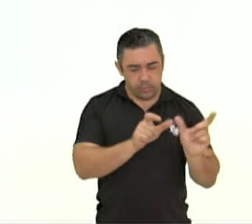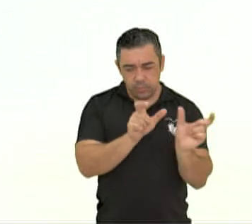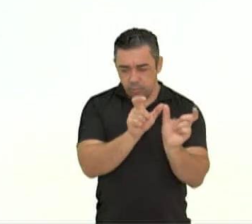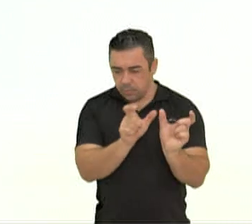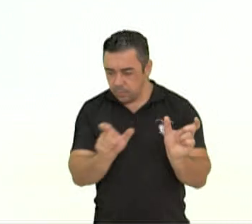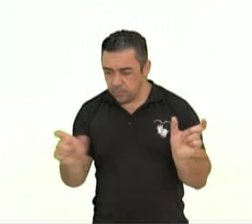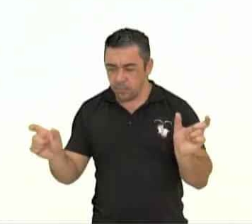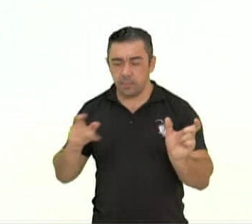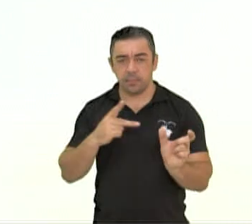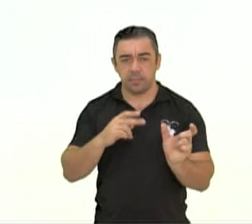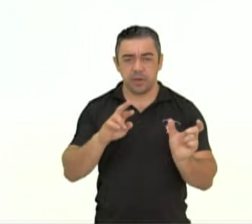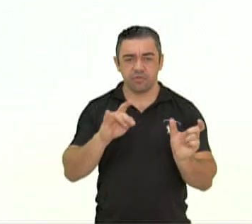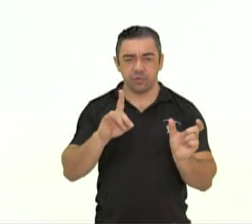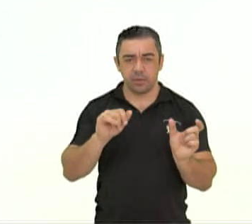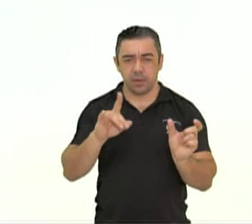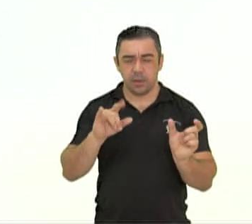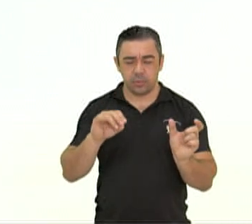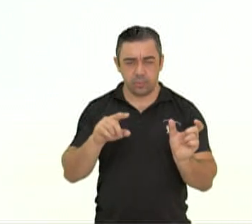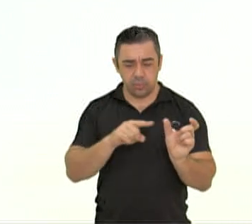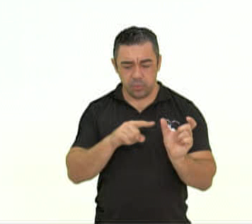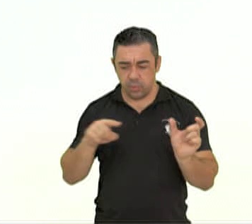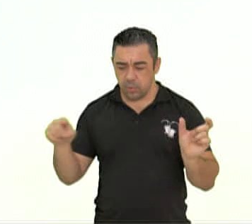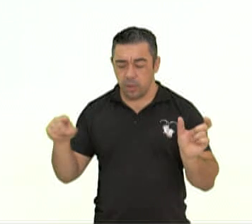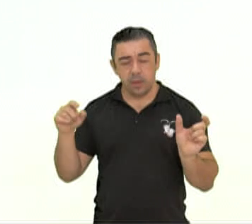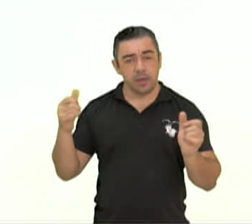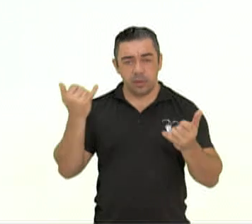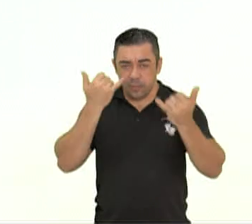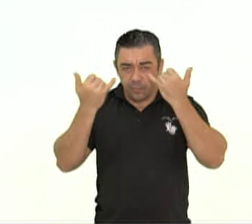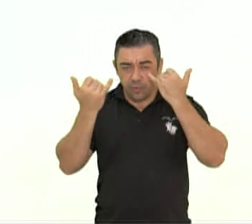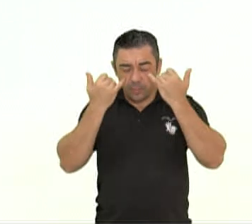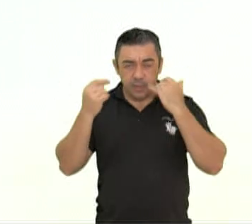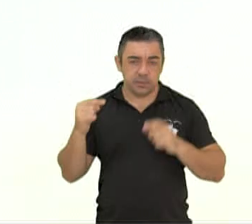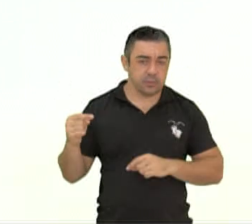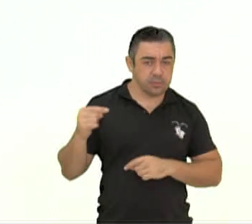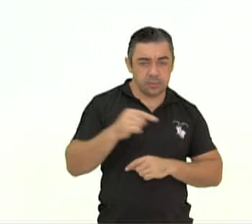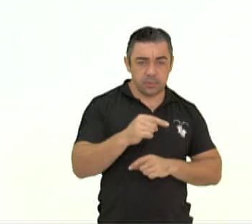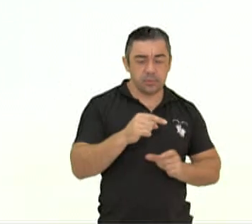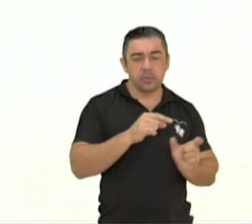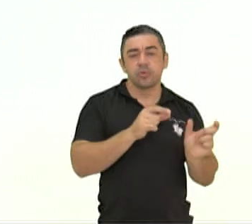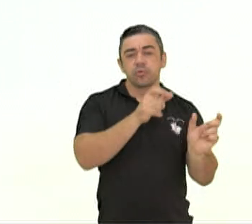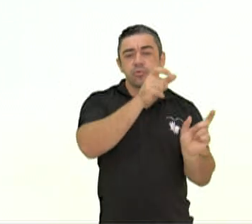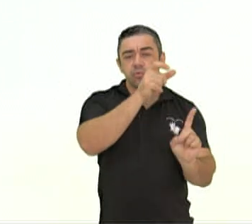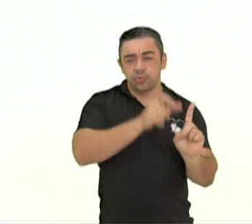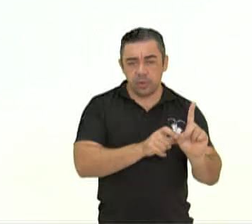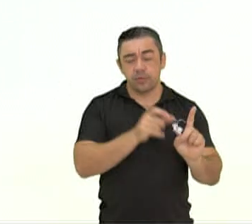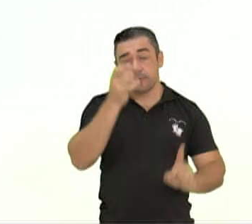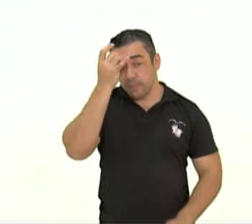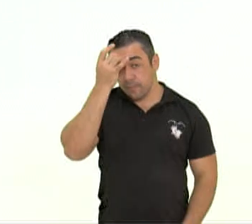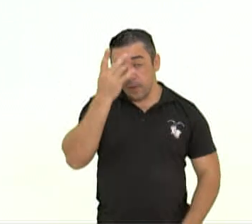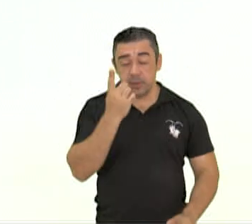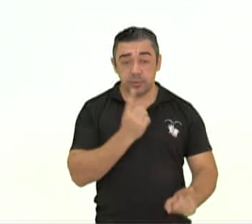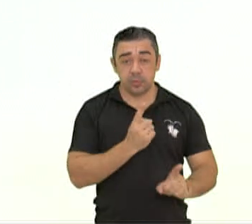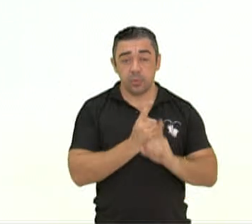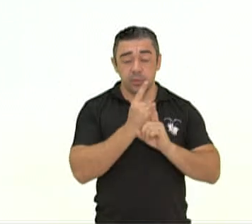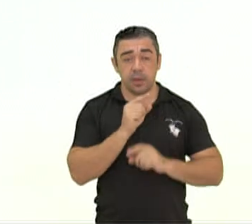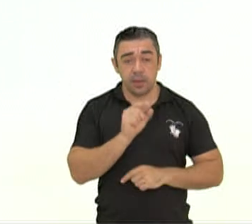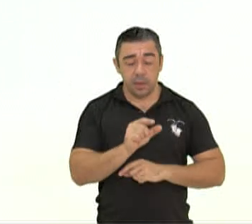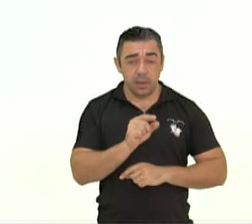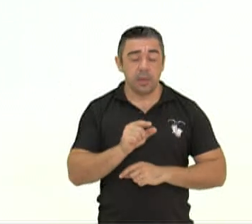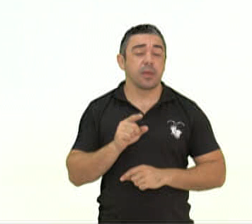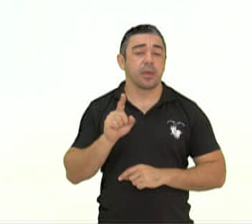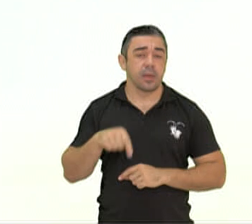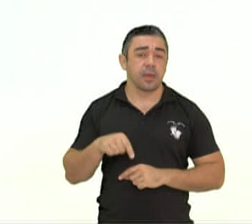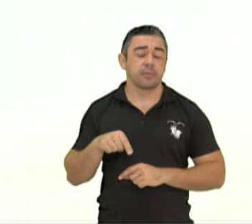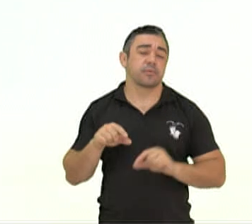o predicado é a informação dada sobre o sujeito. Uma forma fácil de detectar esses termos nas